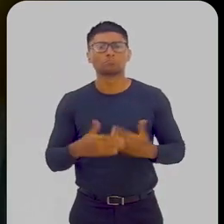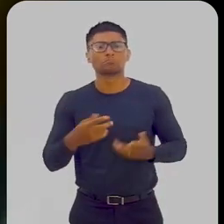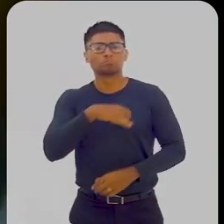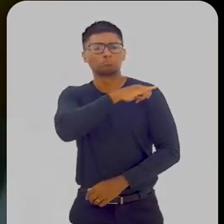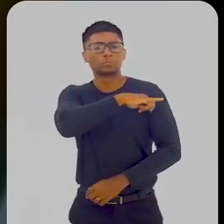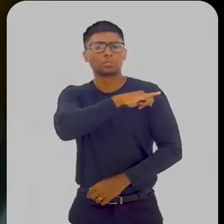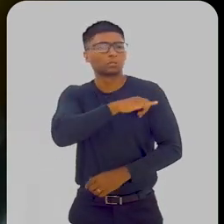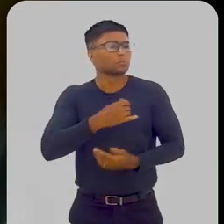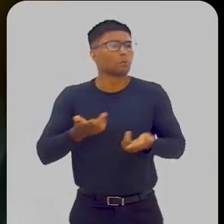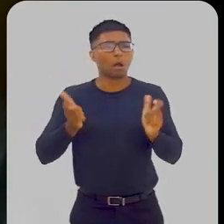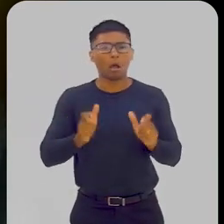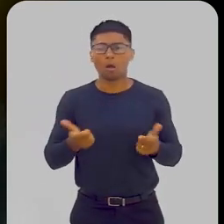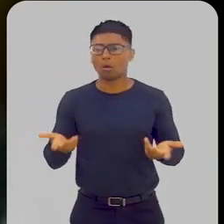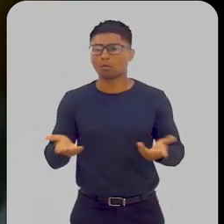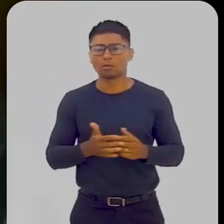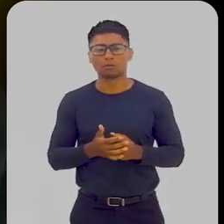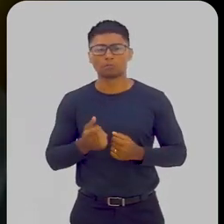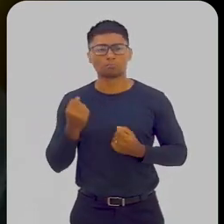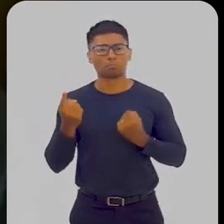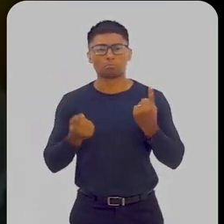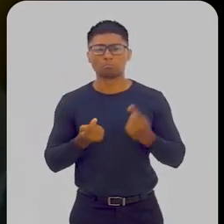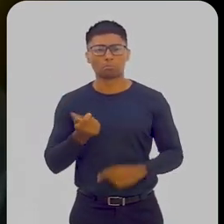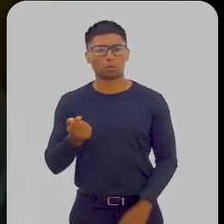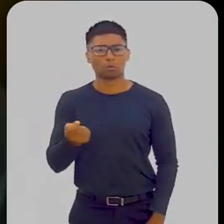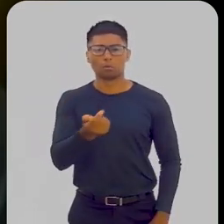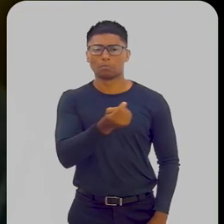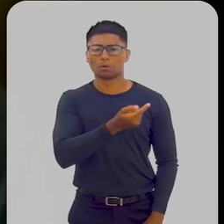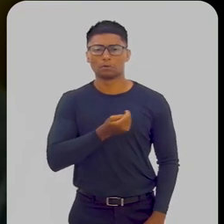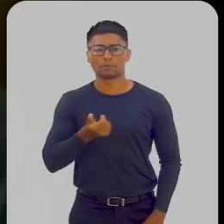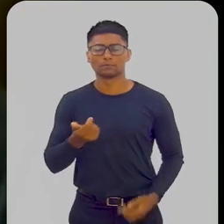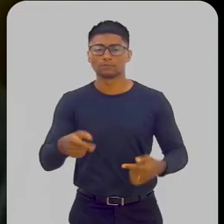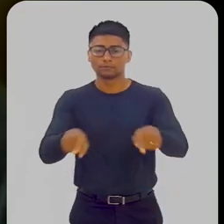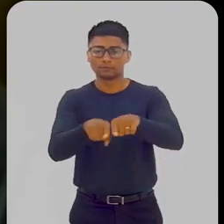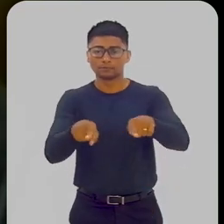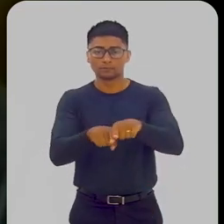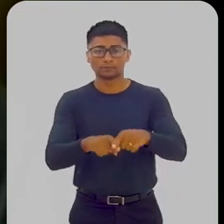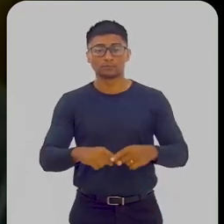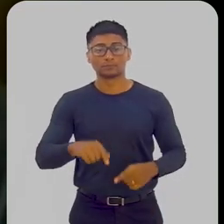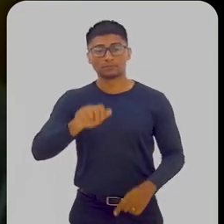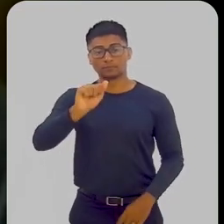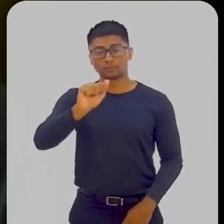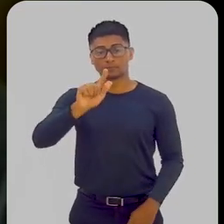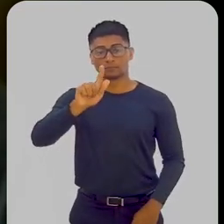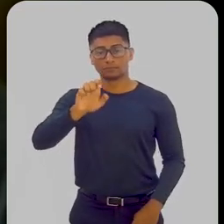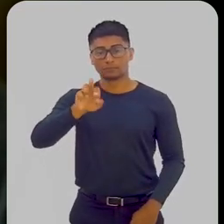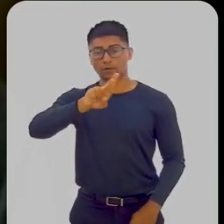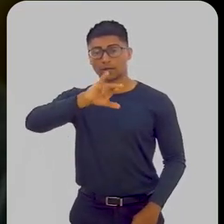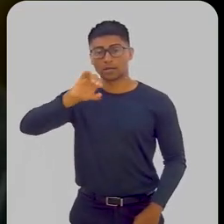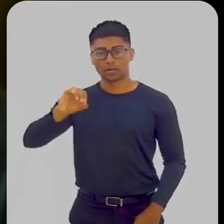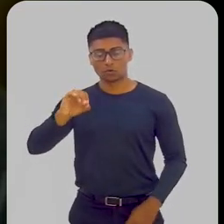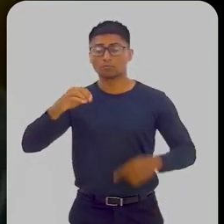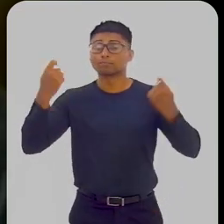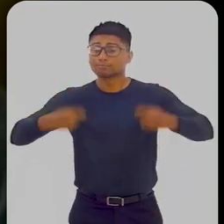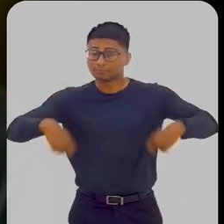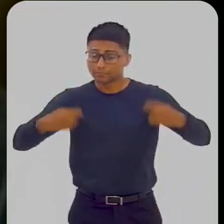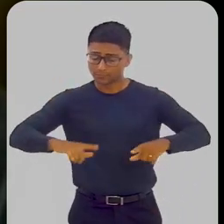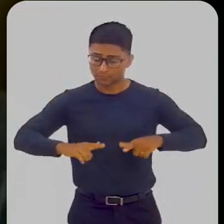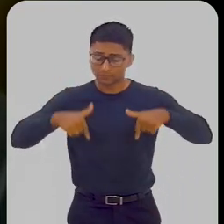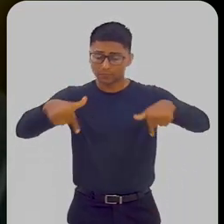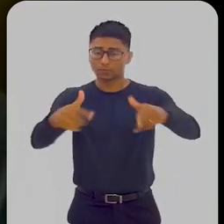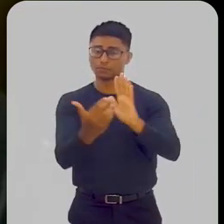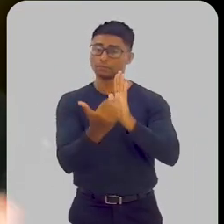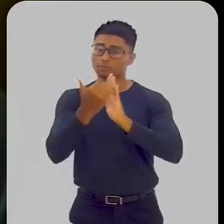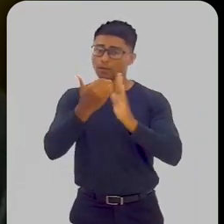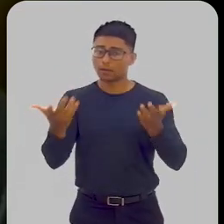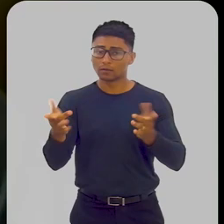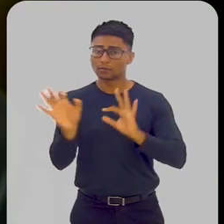cariocas, cadê o Rio? Muito pouco. Né? As agências, a AG Rio, a Agência de Fomento do Rio, tem